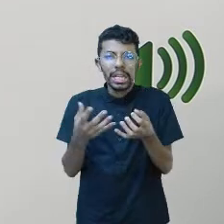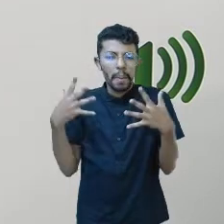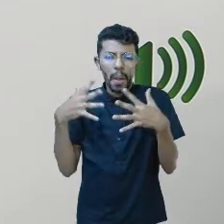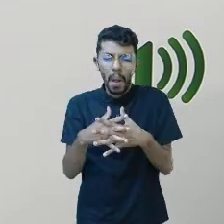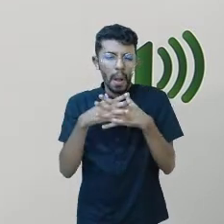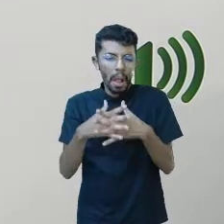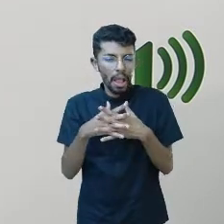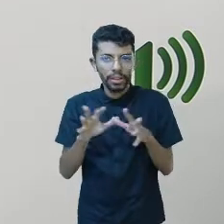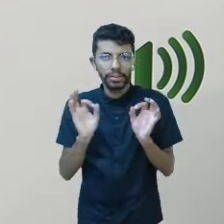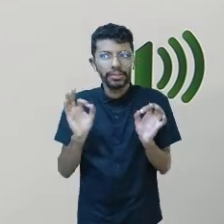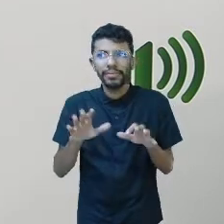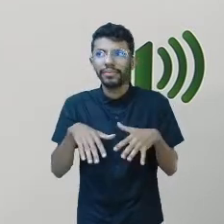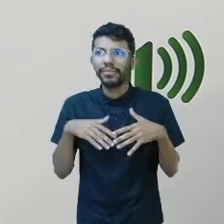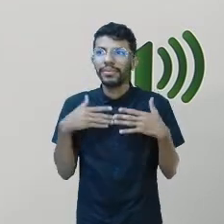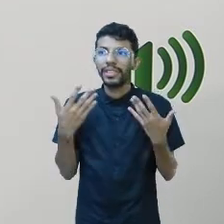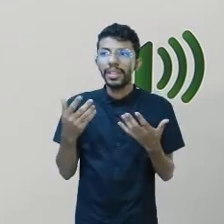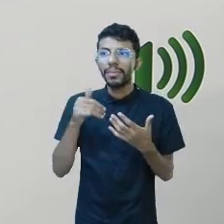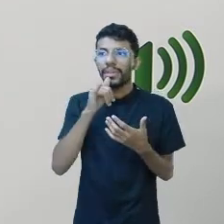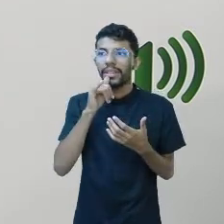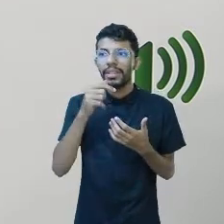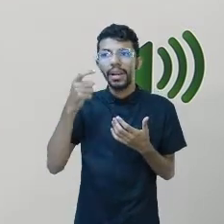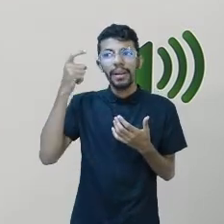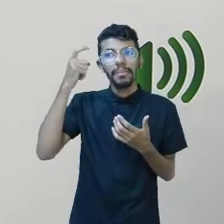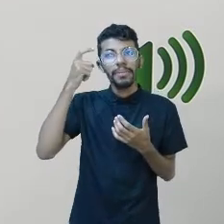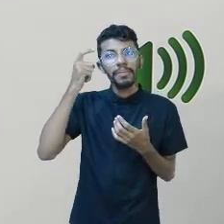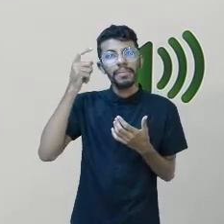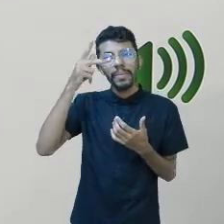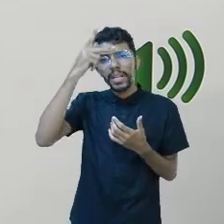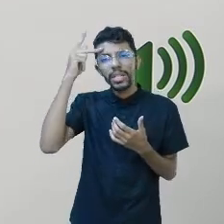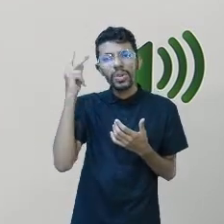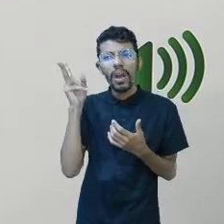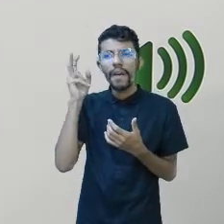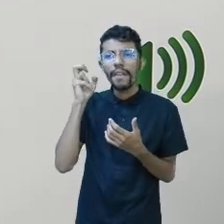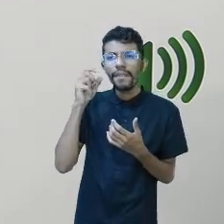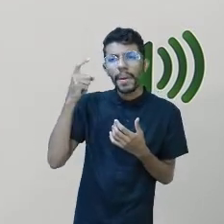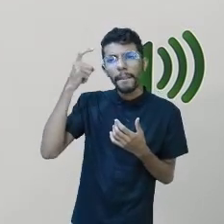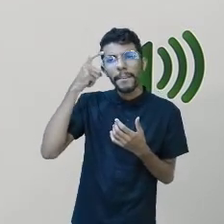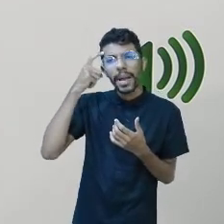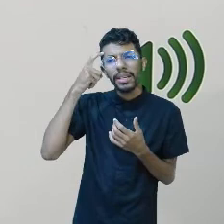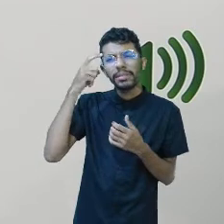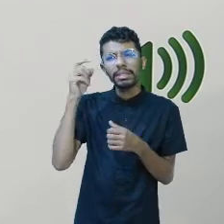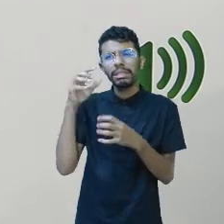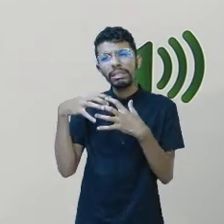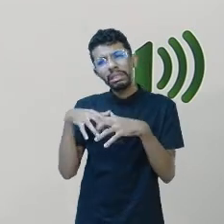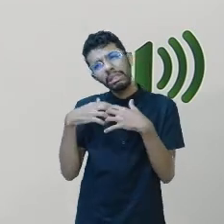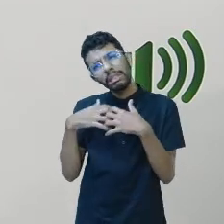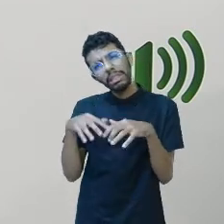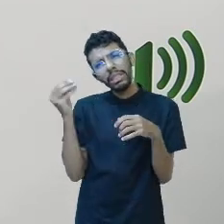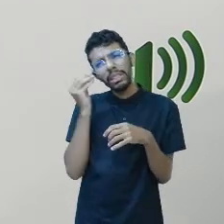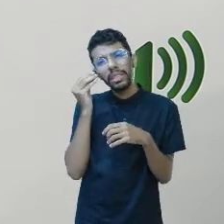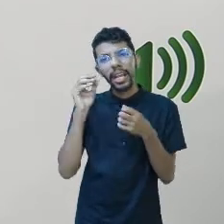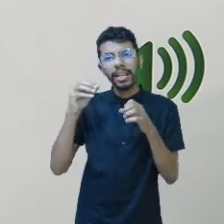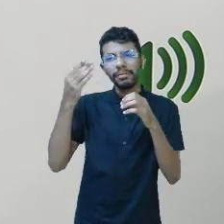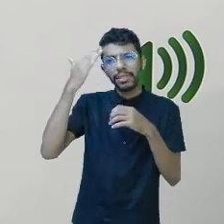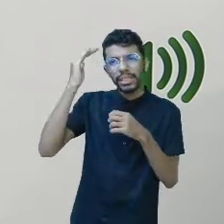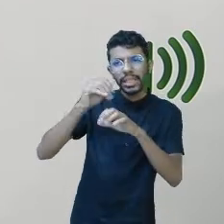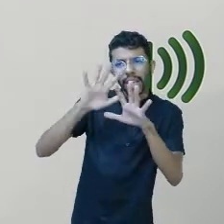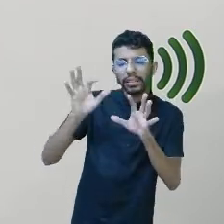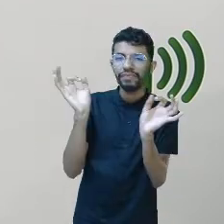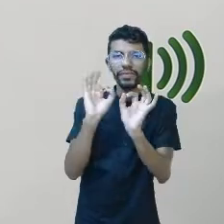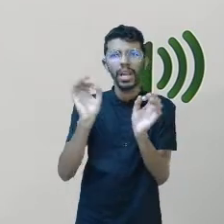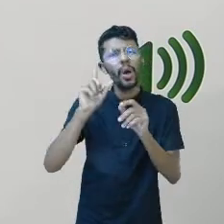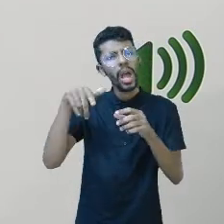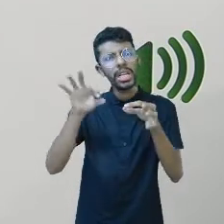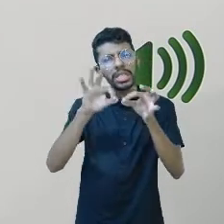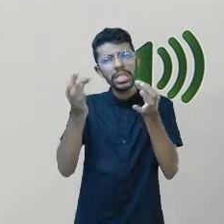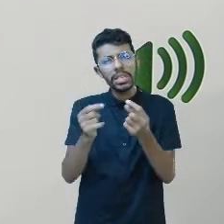complicado. Quem está ouvindo vai ter que parar para pensar e analisar e tentar entender. Não, é bem simples, é